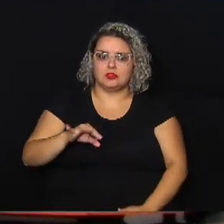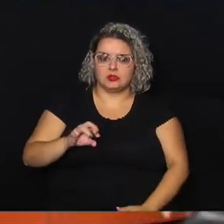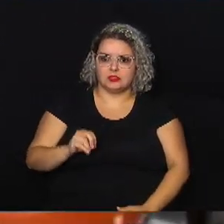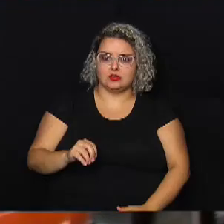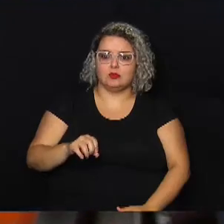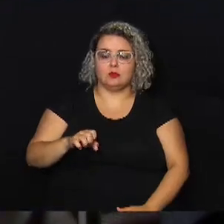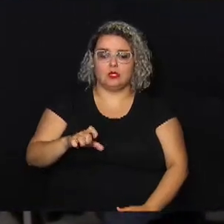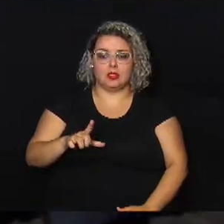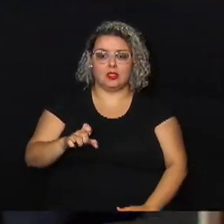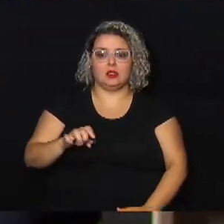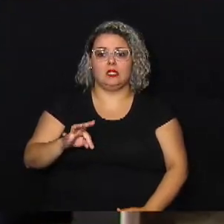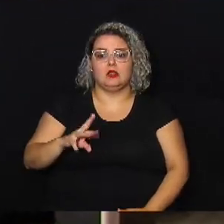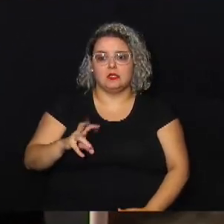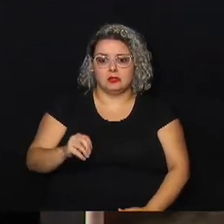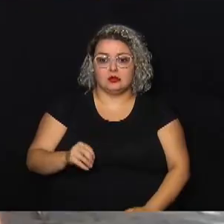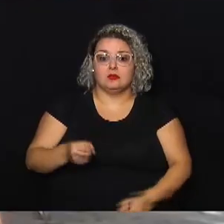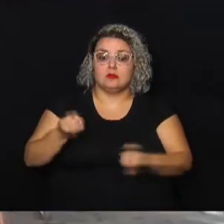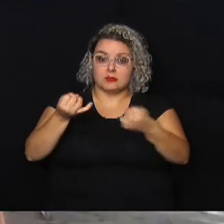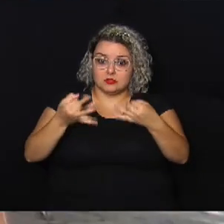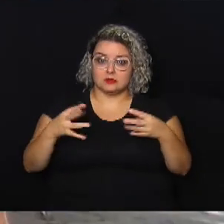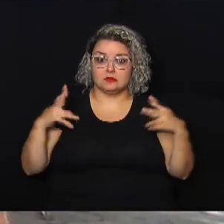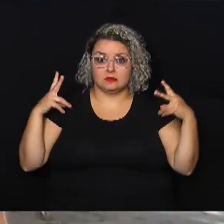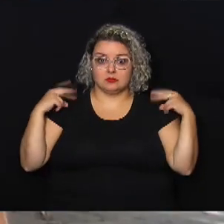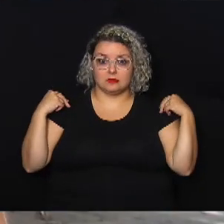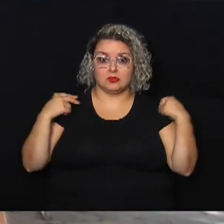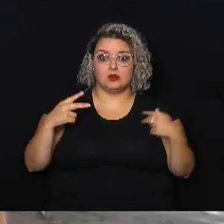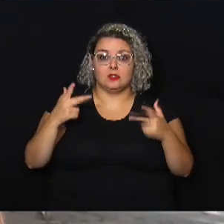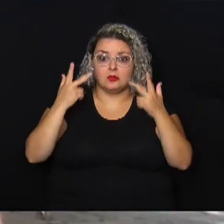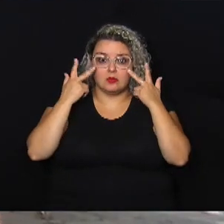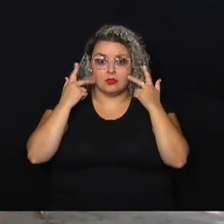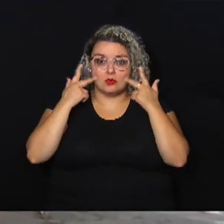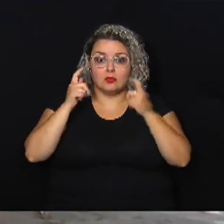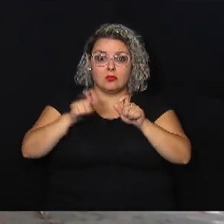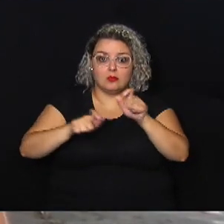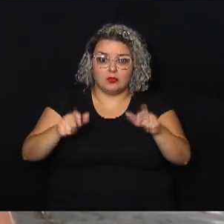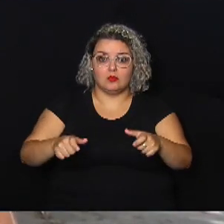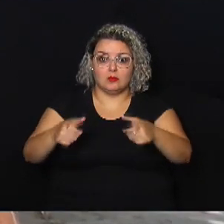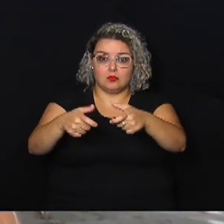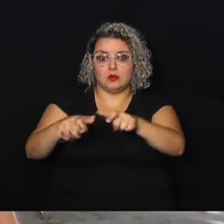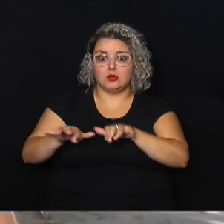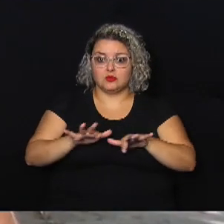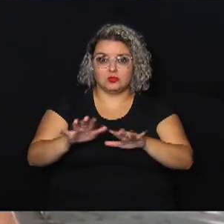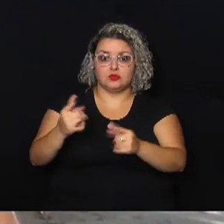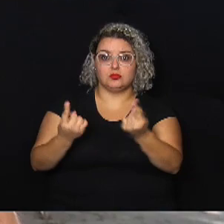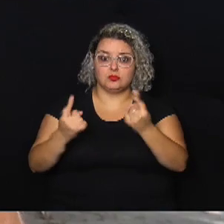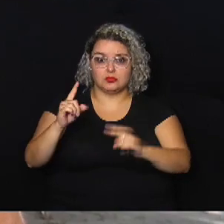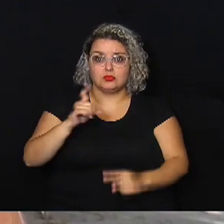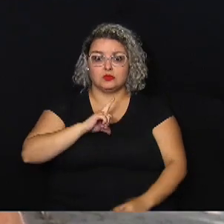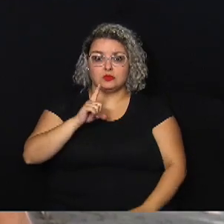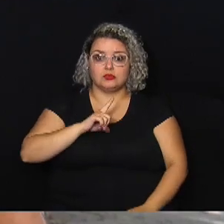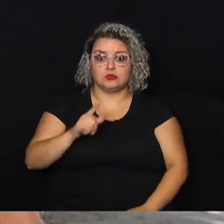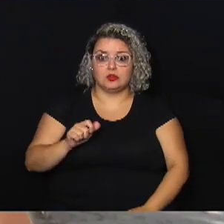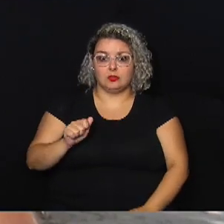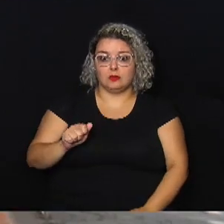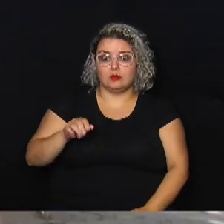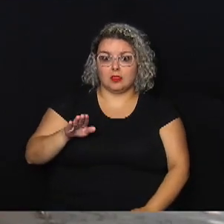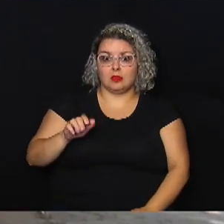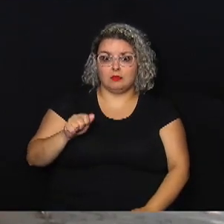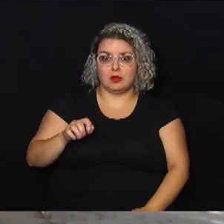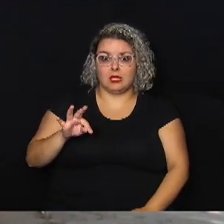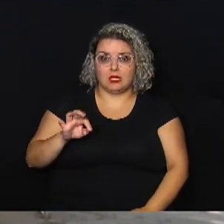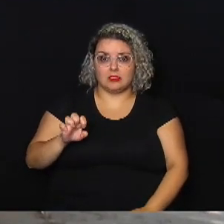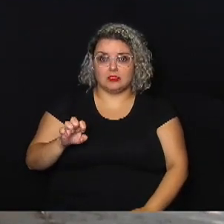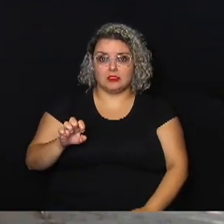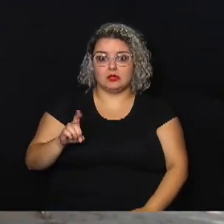procura sempre orientar os motoristas. Geralmente o pessoal dos blocos, eles têm um abatedouro que vai